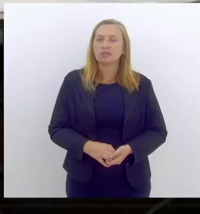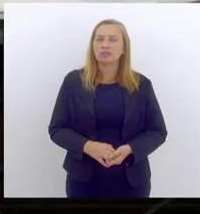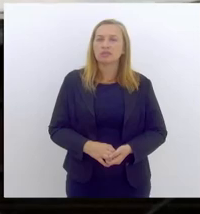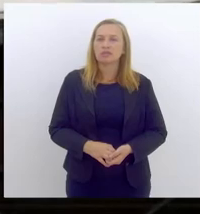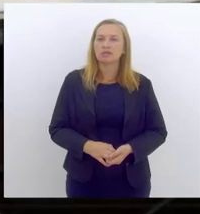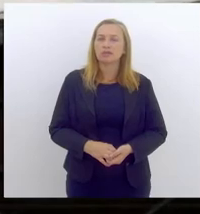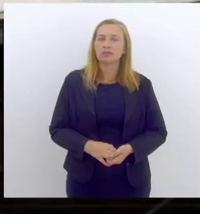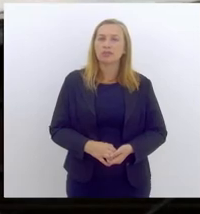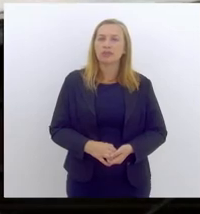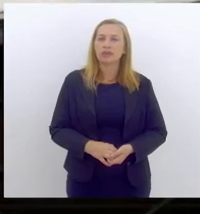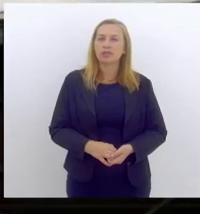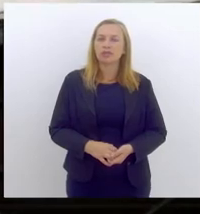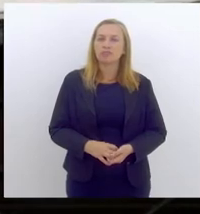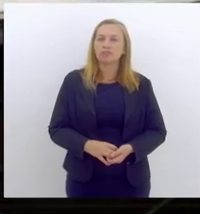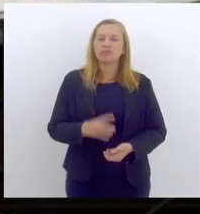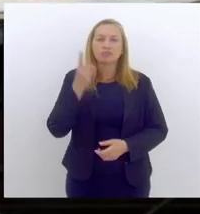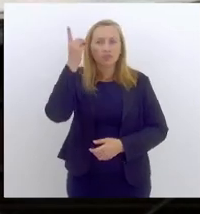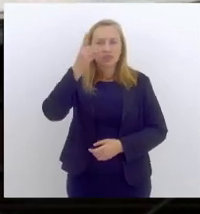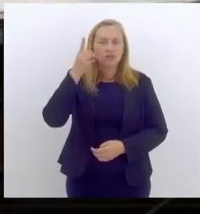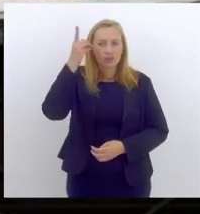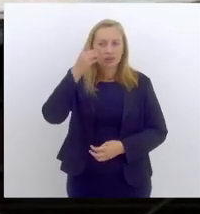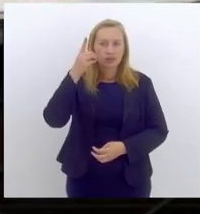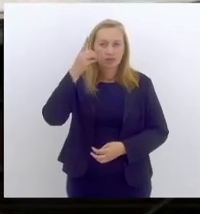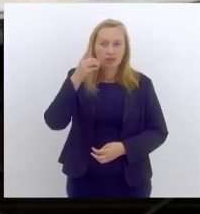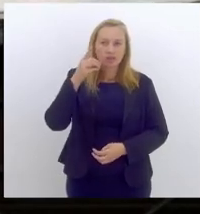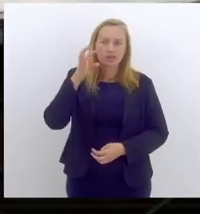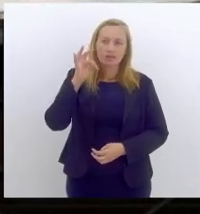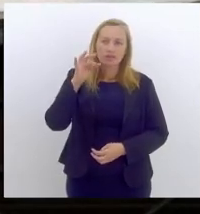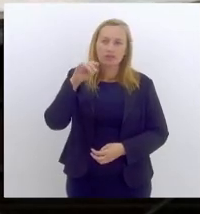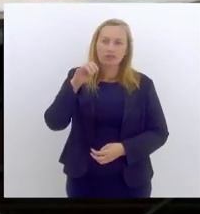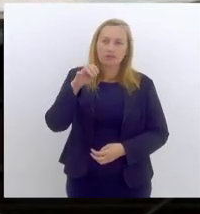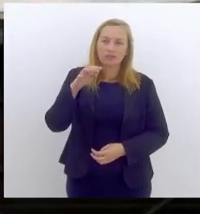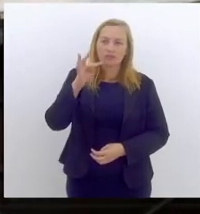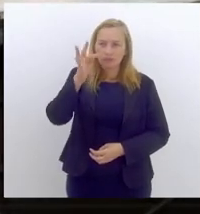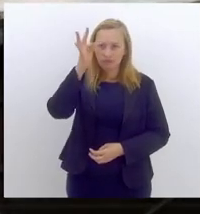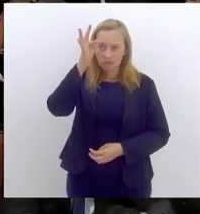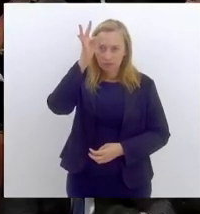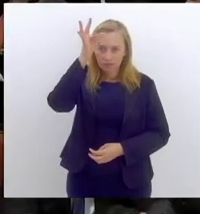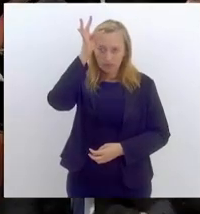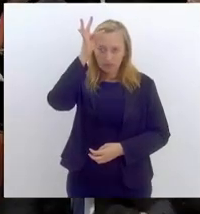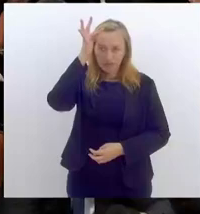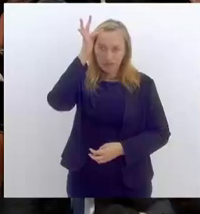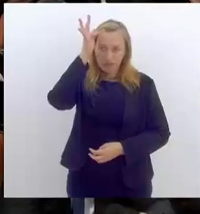sim. Deputado Fred Pacheco.